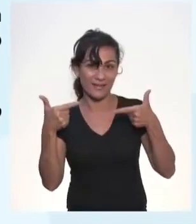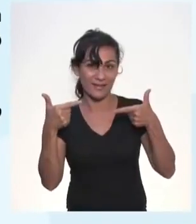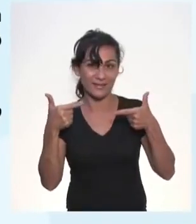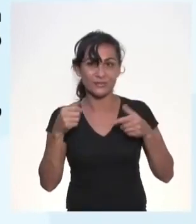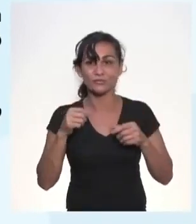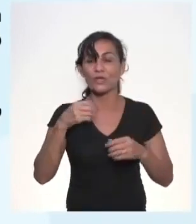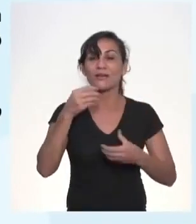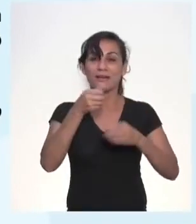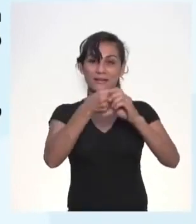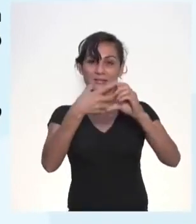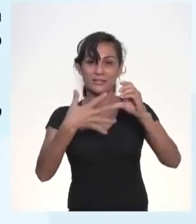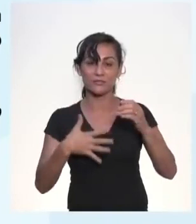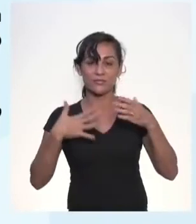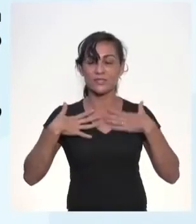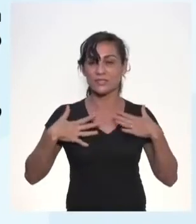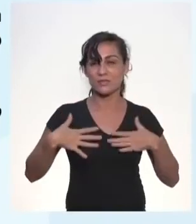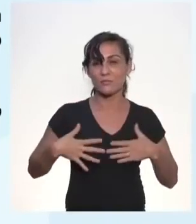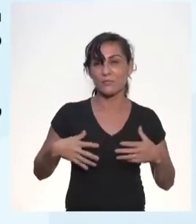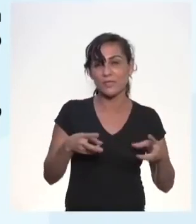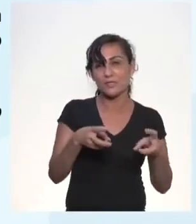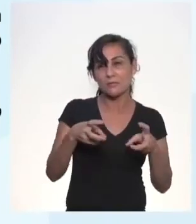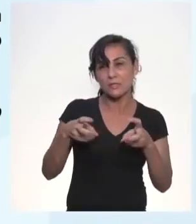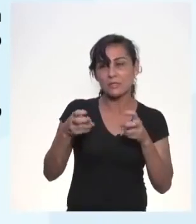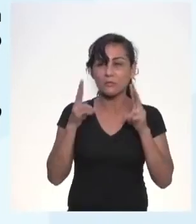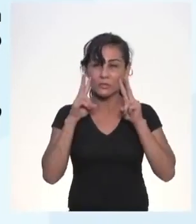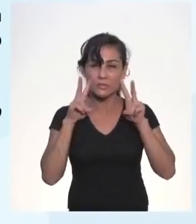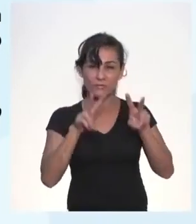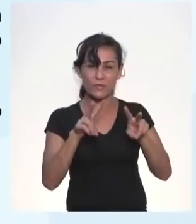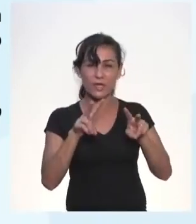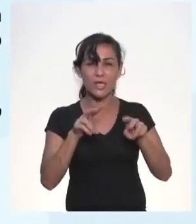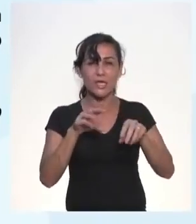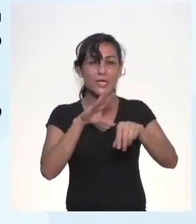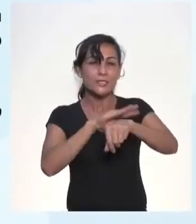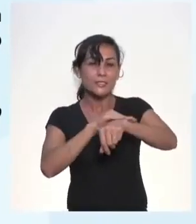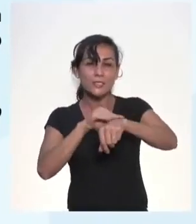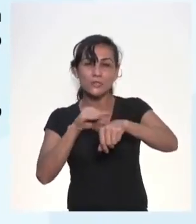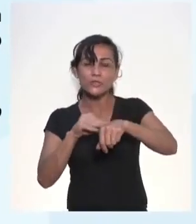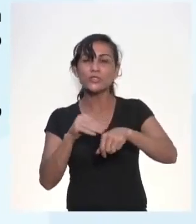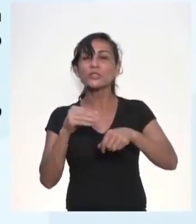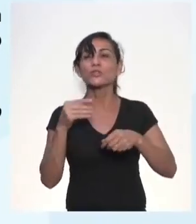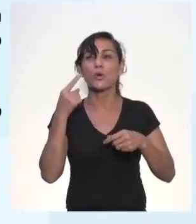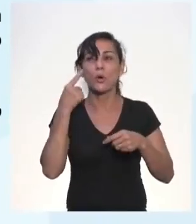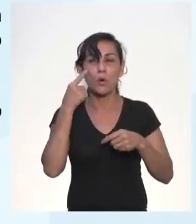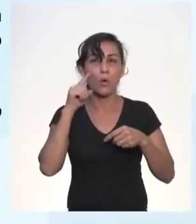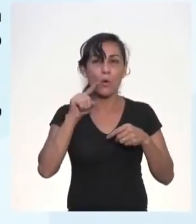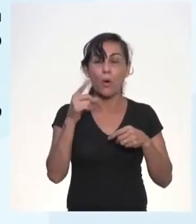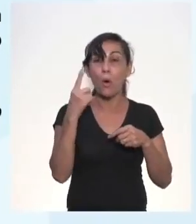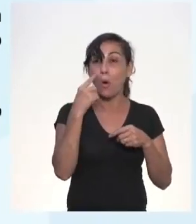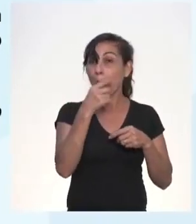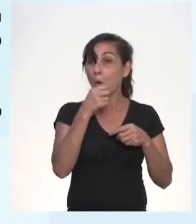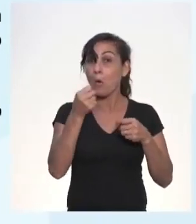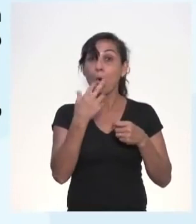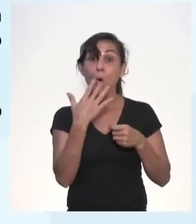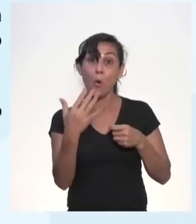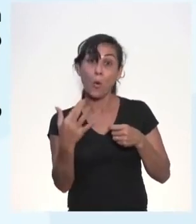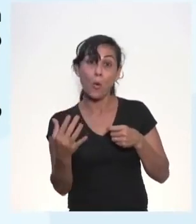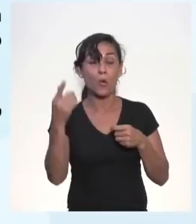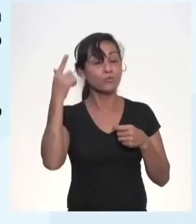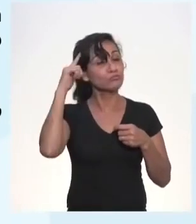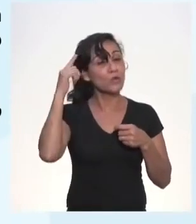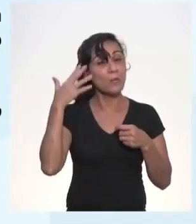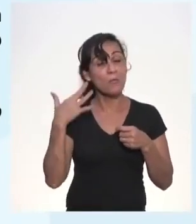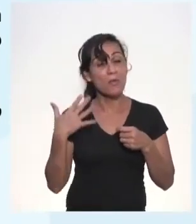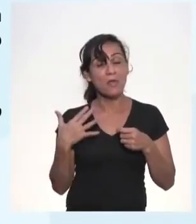características físicas são aquelas que são percebidas, né? Aquelas que você pode ver, sentir, tocar, o olho, a cor do olho, a cor do cabelo, o tipo do cabelo, o